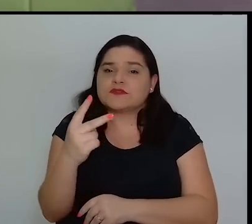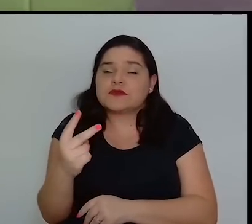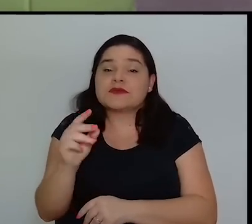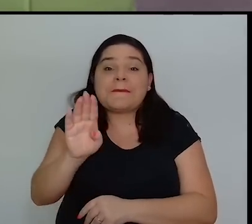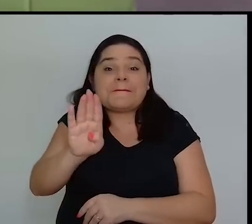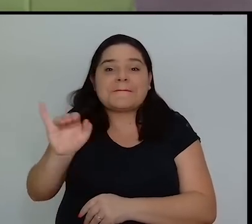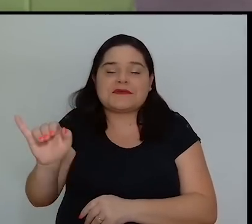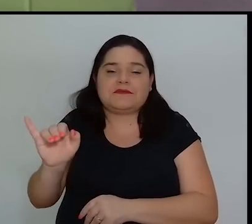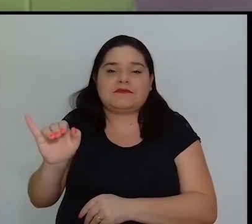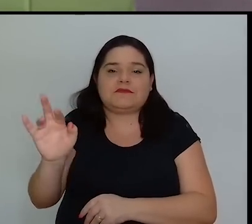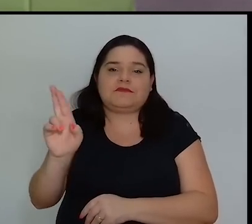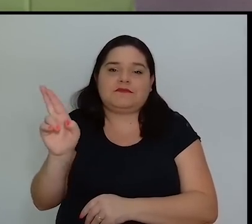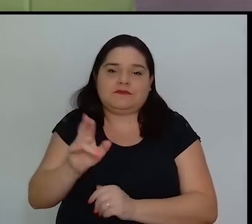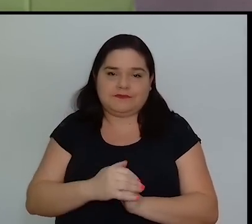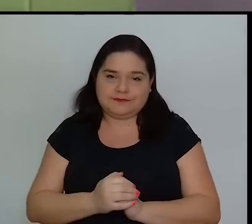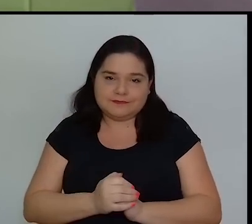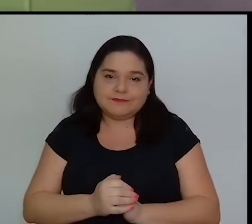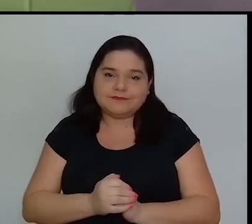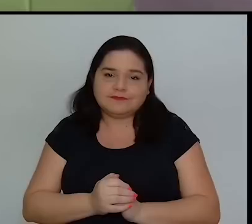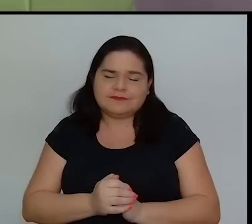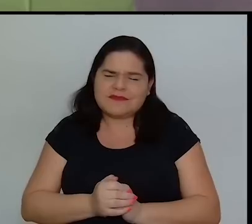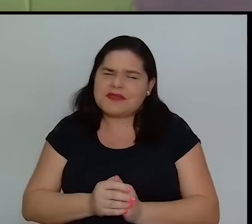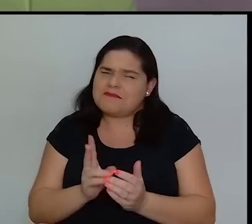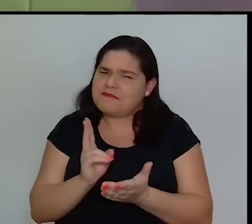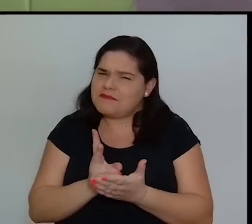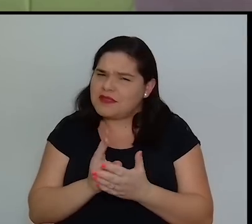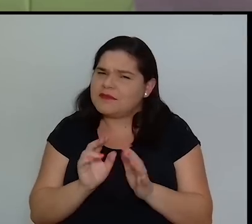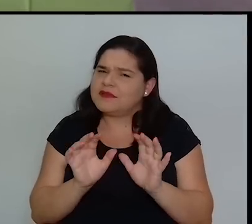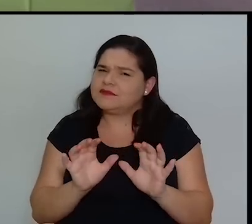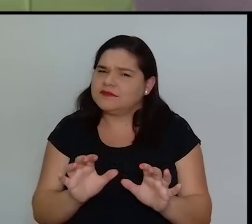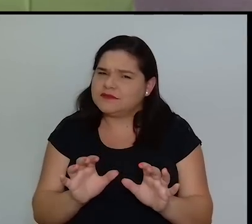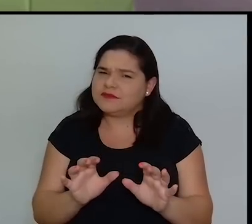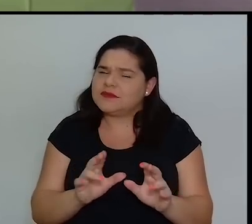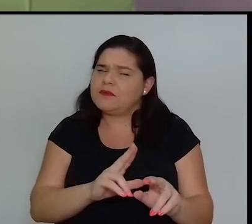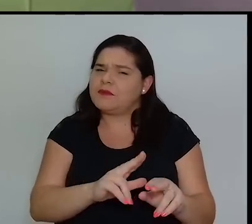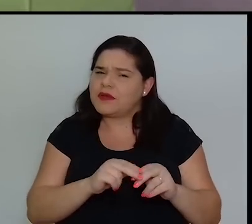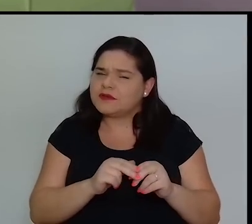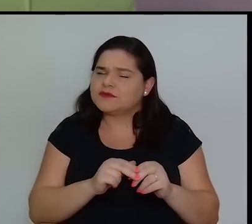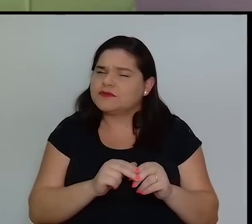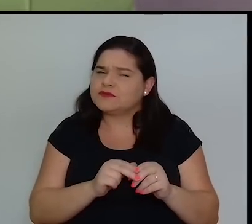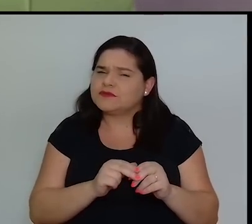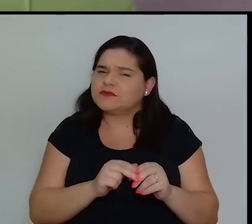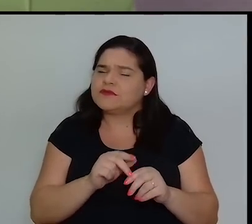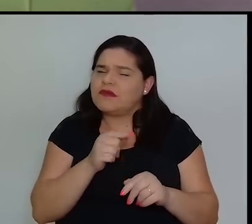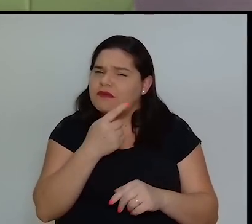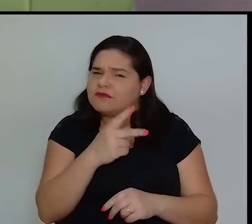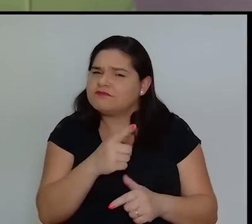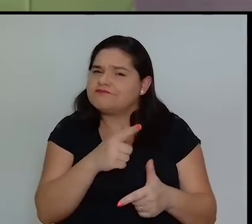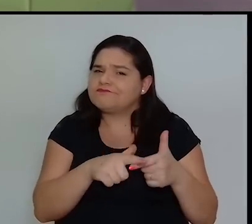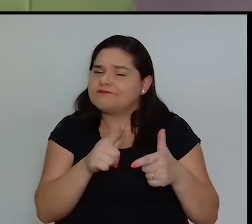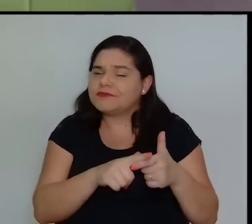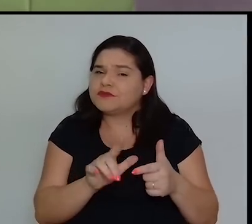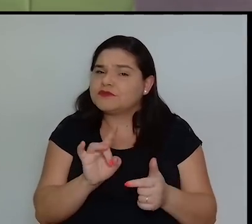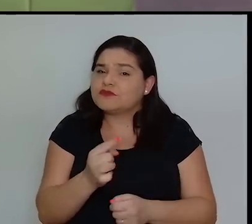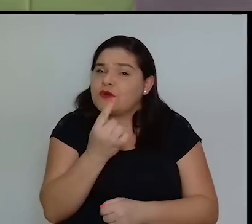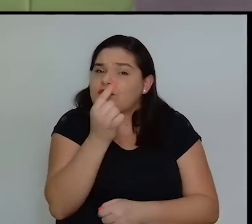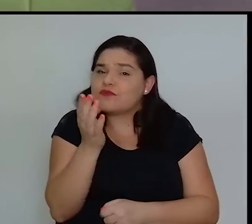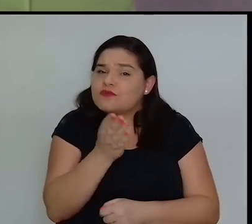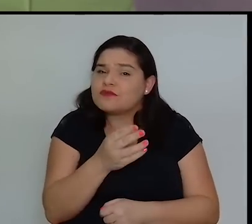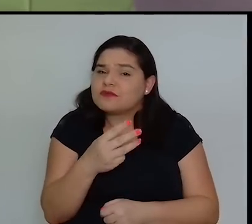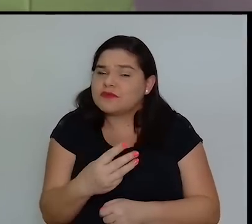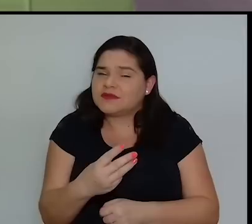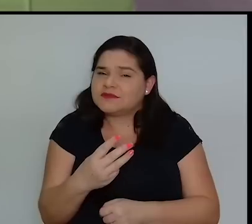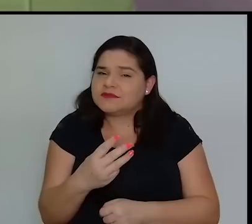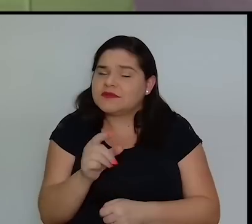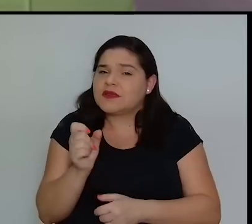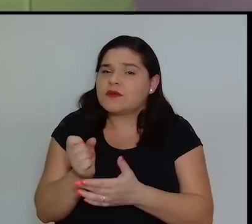de reais e mesmo com isso Por conta desses problemas são um terço só um terço de quem faz